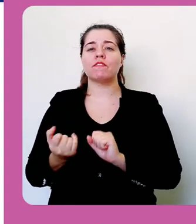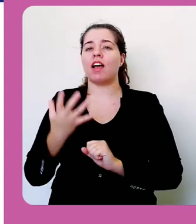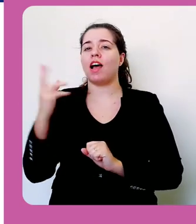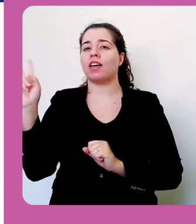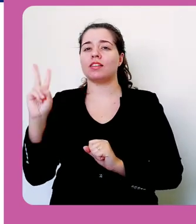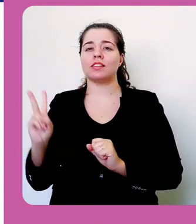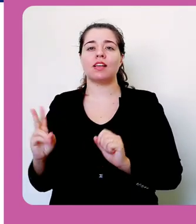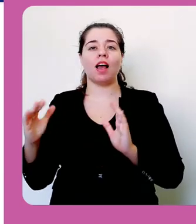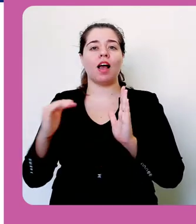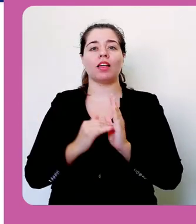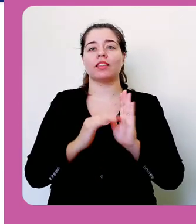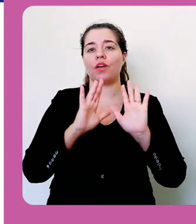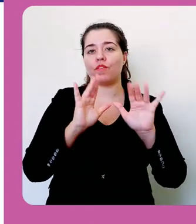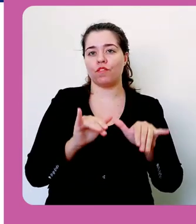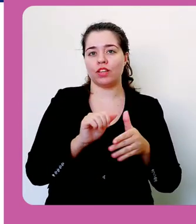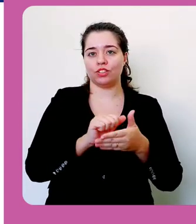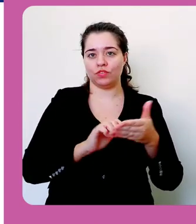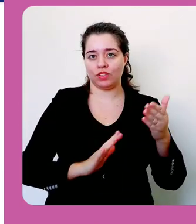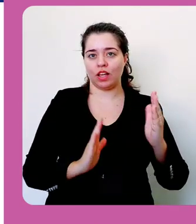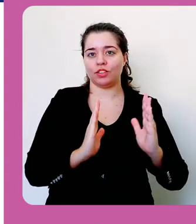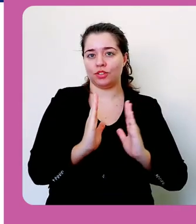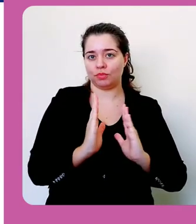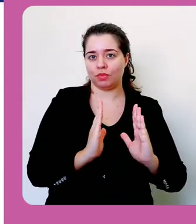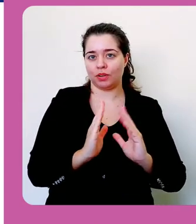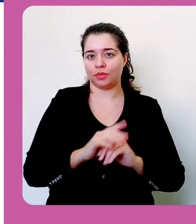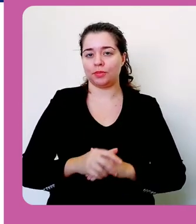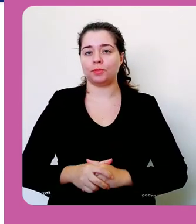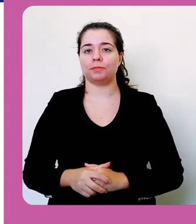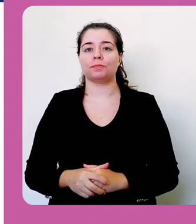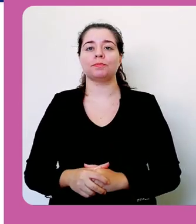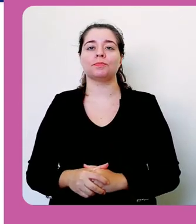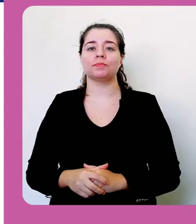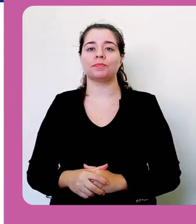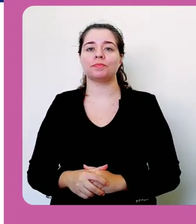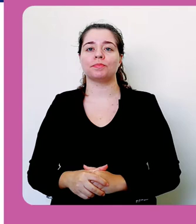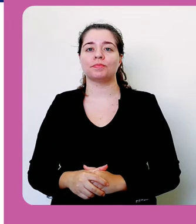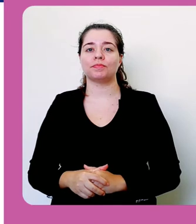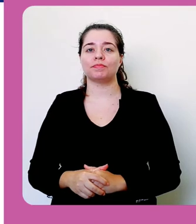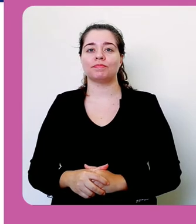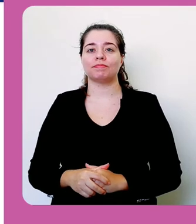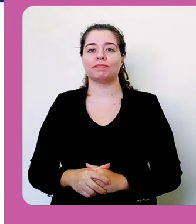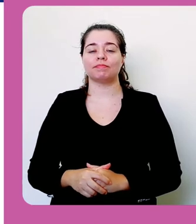para a página inicial, retornar ao meu papel normal,